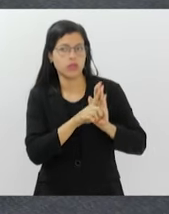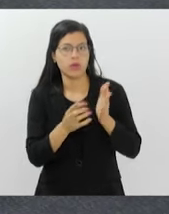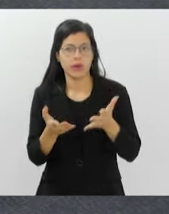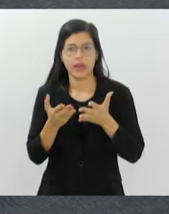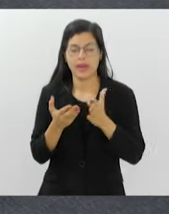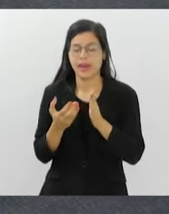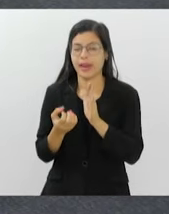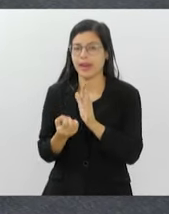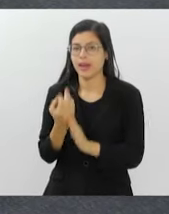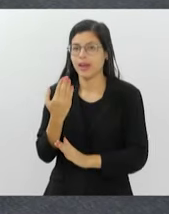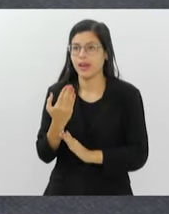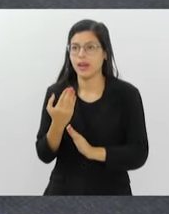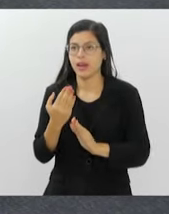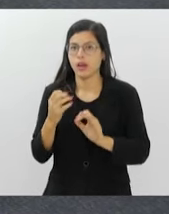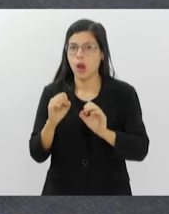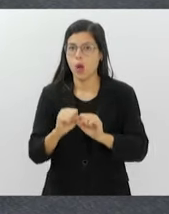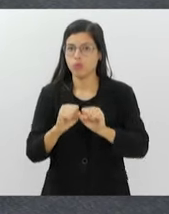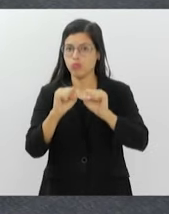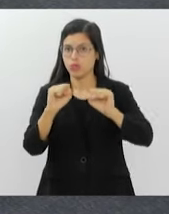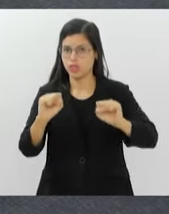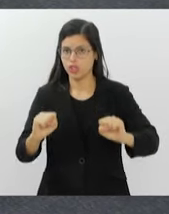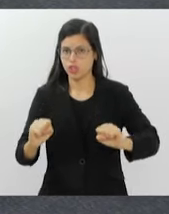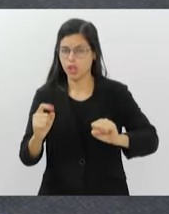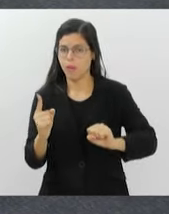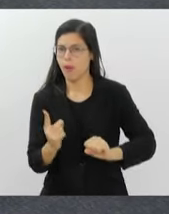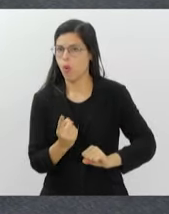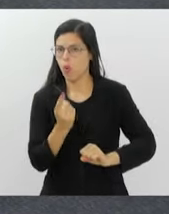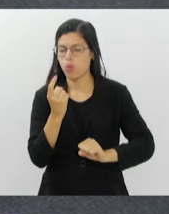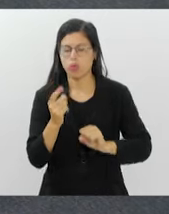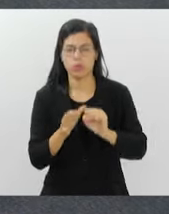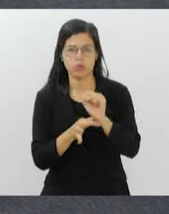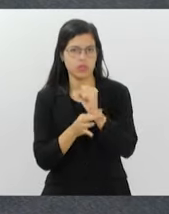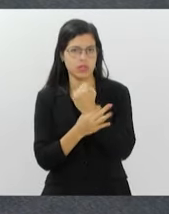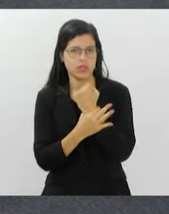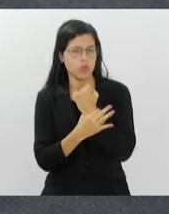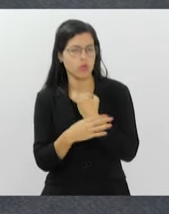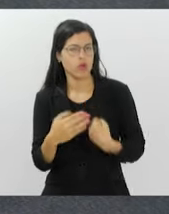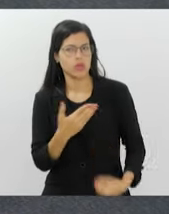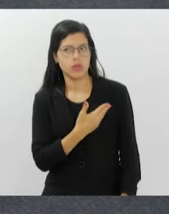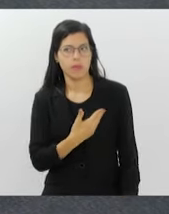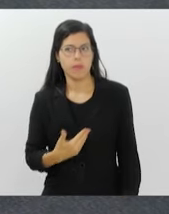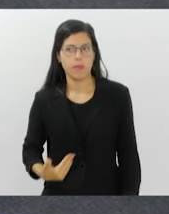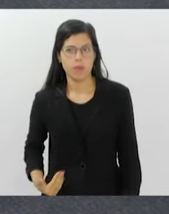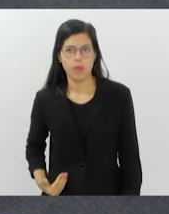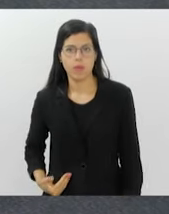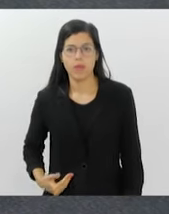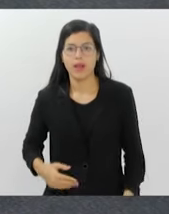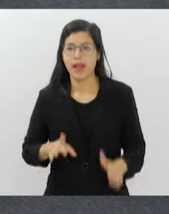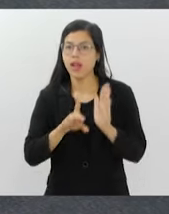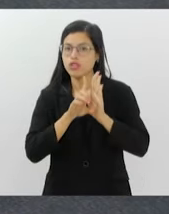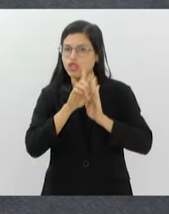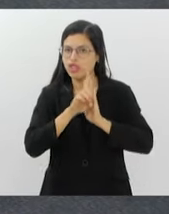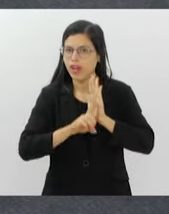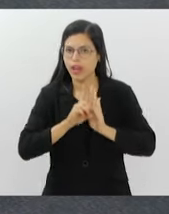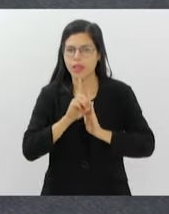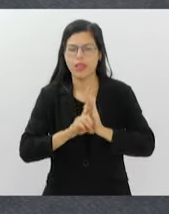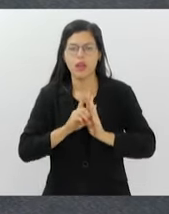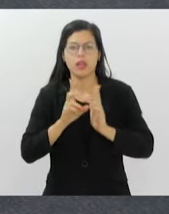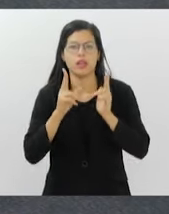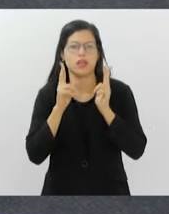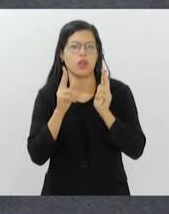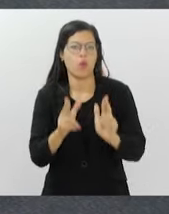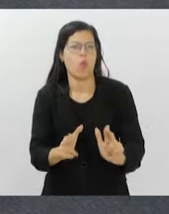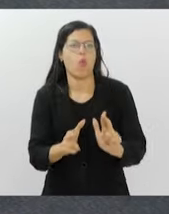o sistema único de Segurança Pública que vai fazer o mesma diretriz Nacional do SUS